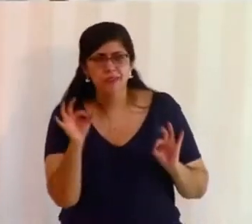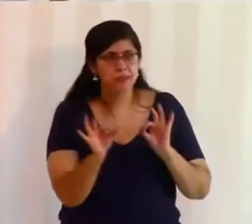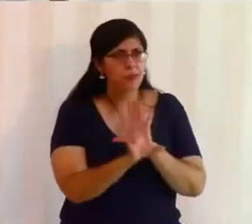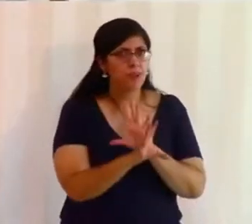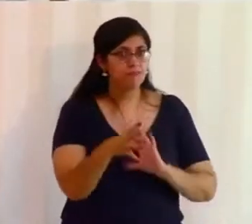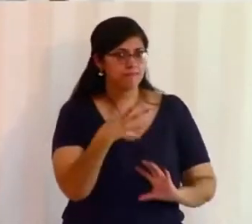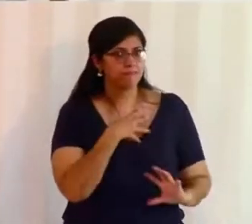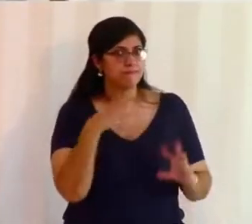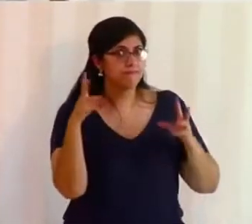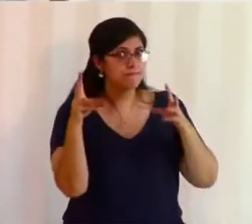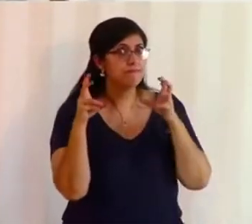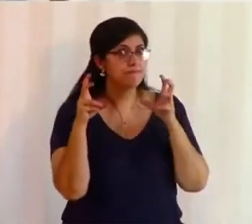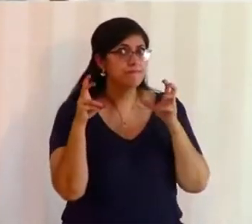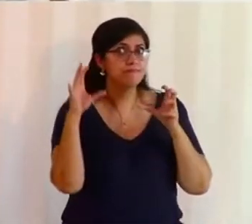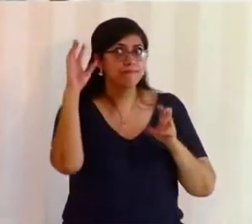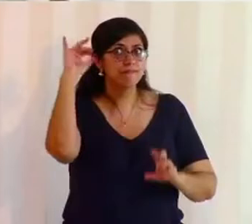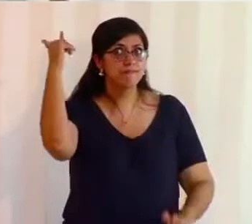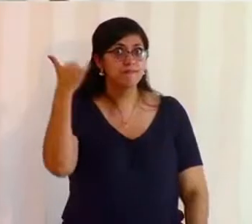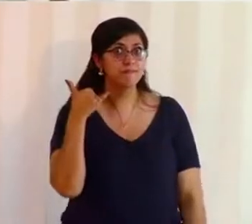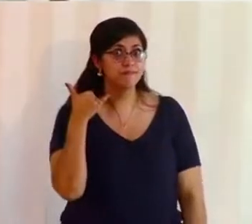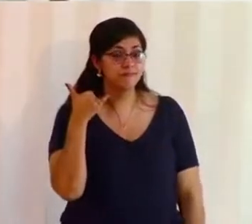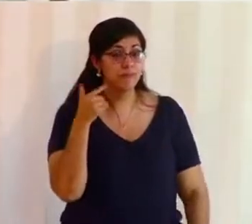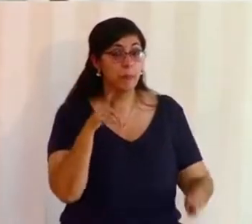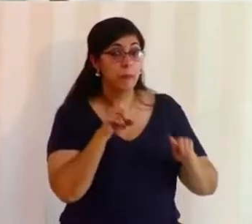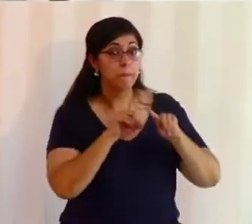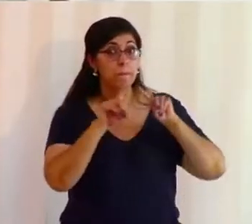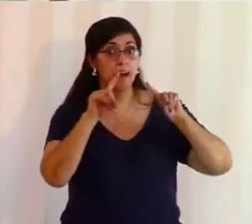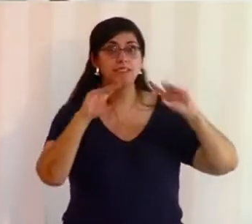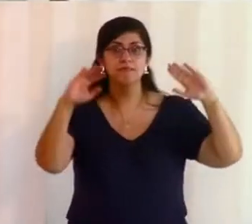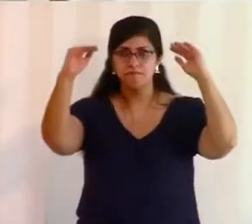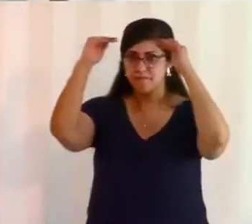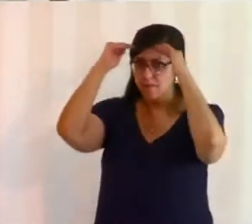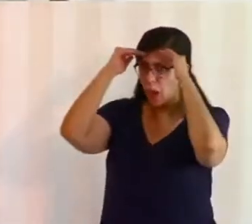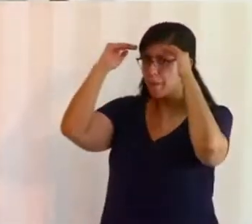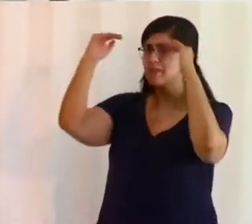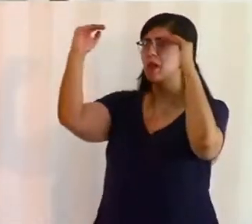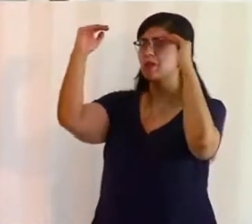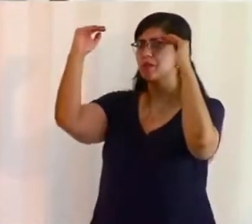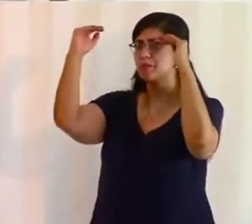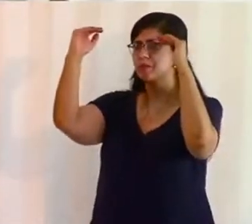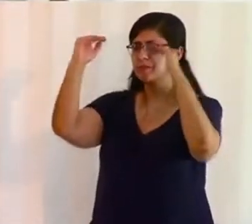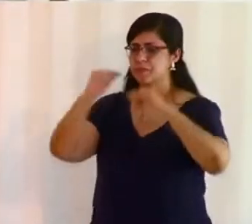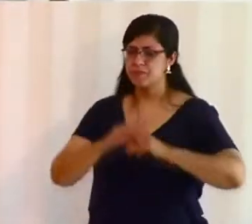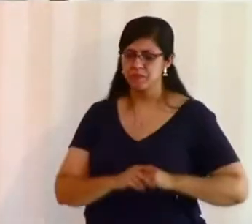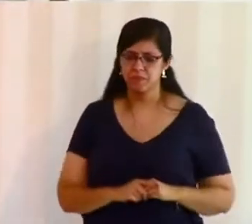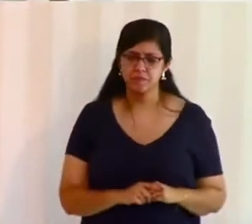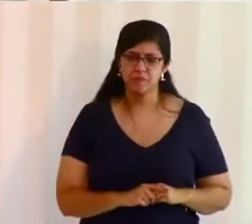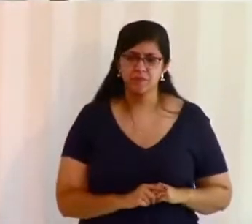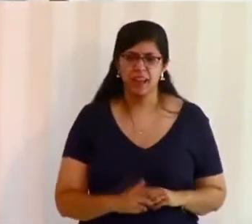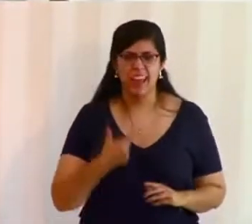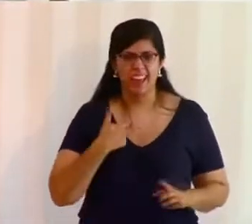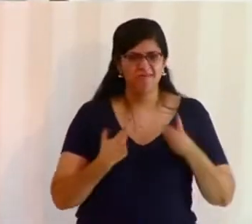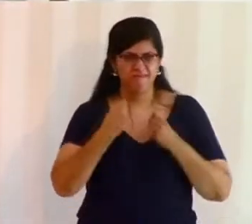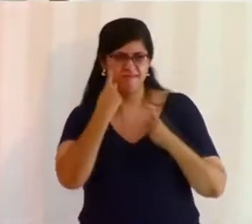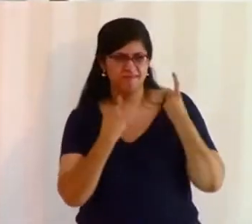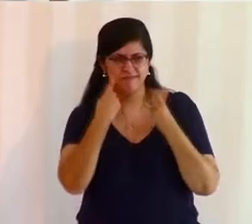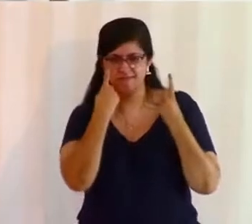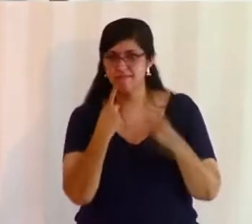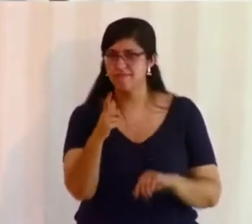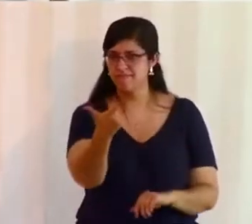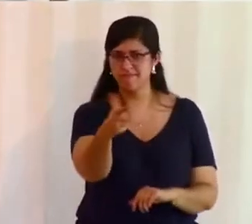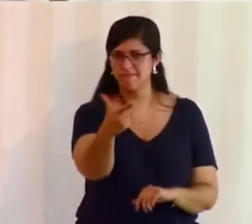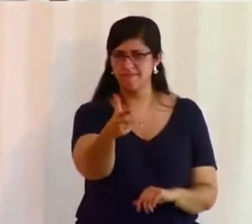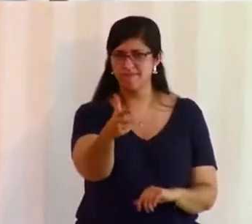só sensível à voz de Deus, à voz do Espírito, mas ele é obediente. Ele não fica questionando, ele diz: eis-me aqui,